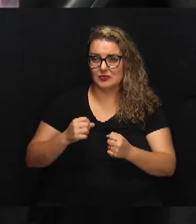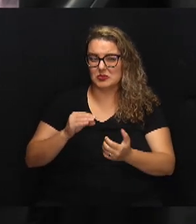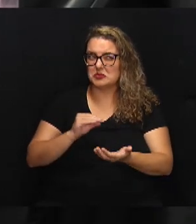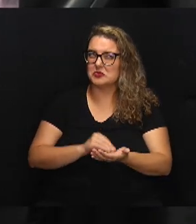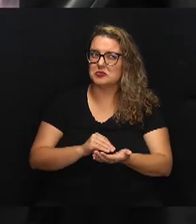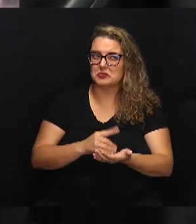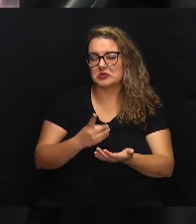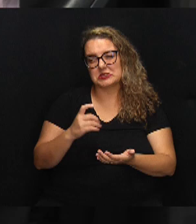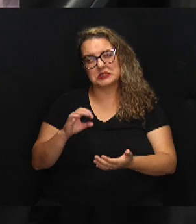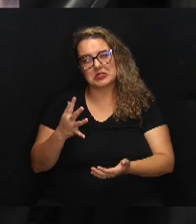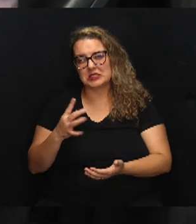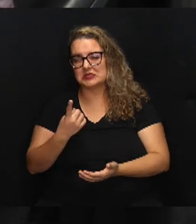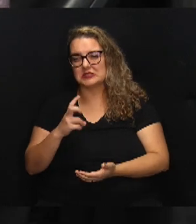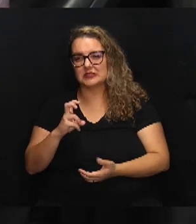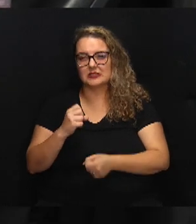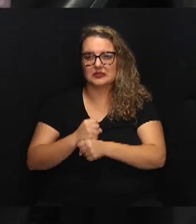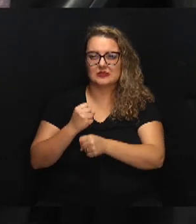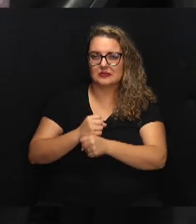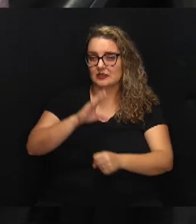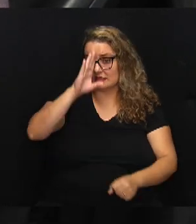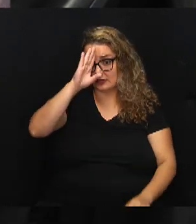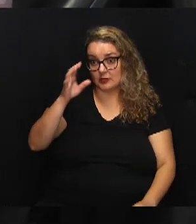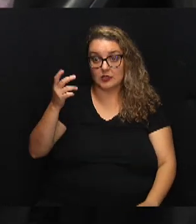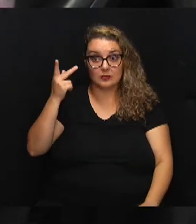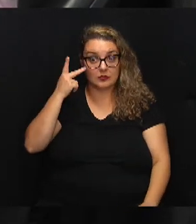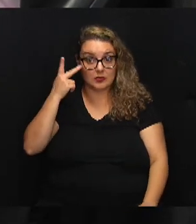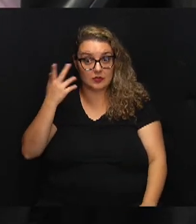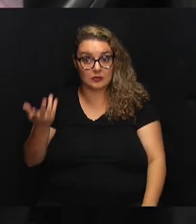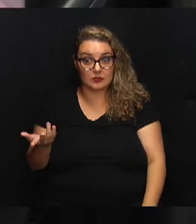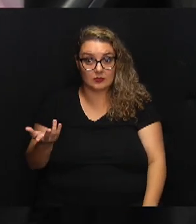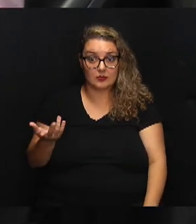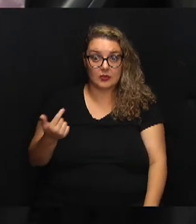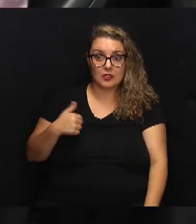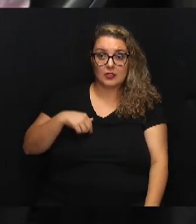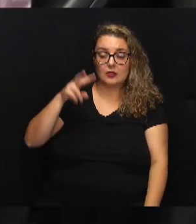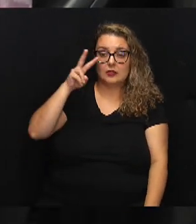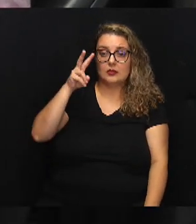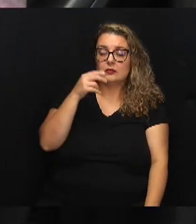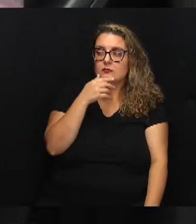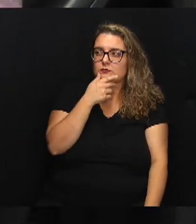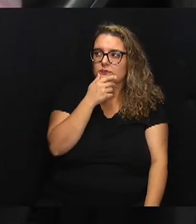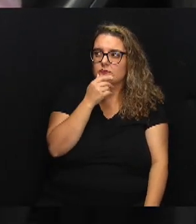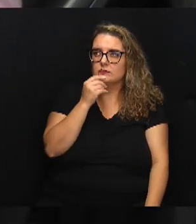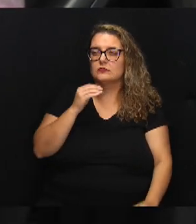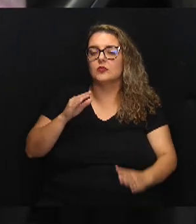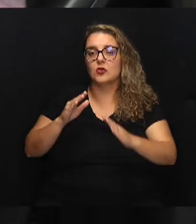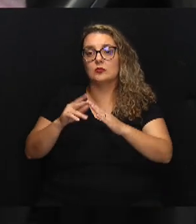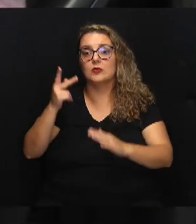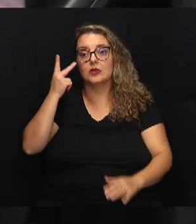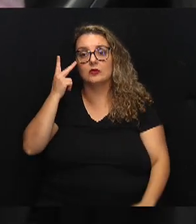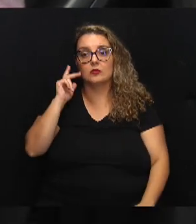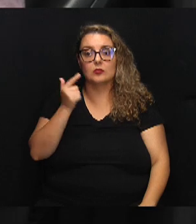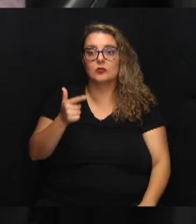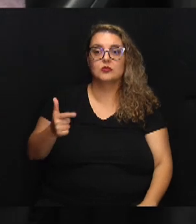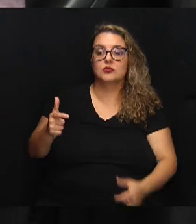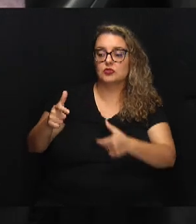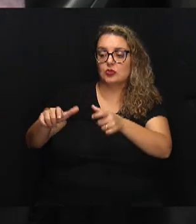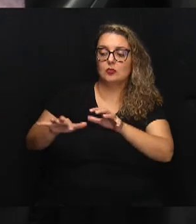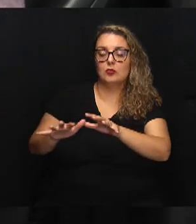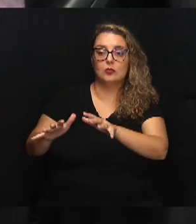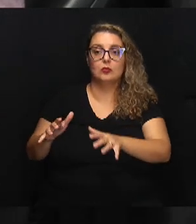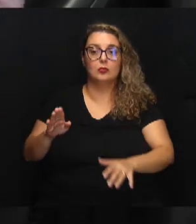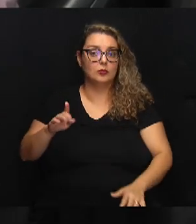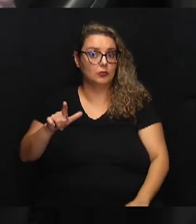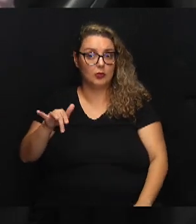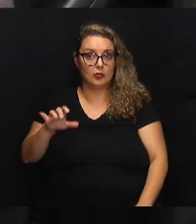15 anos, Sim. né? Aqui principalmente em São Paulo. Por exemplo, São Paulo, eu me lembro, quando eu morei em São Paulo, a gente praticamente não tinha os blocos que existem hoje